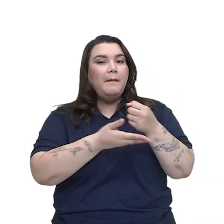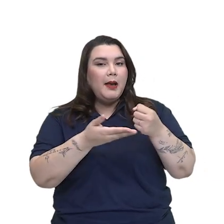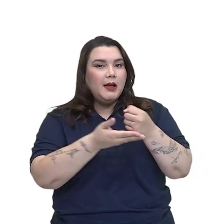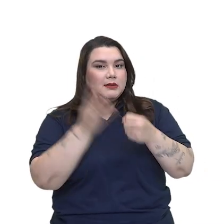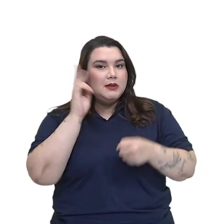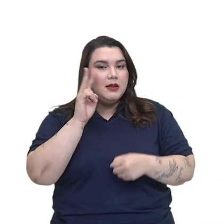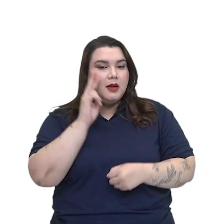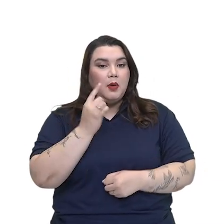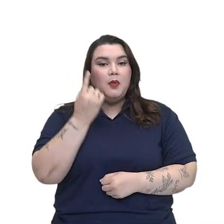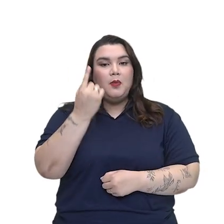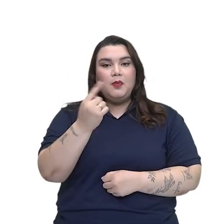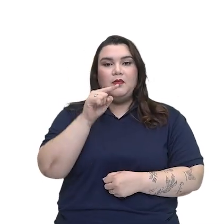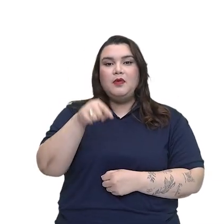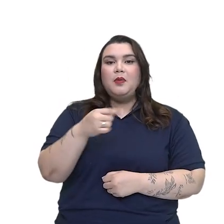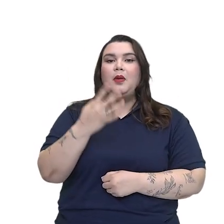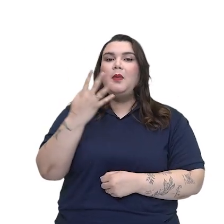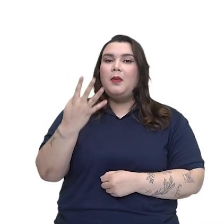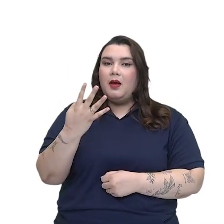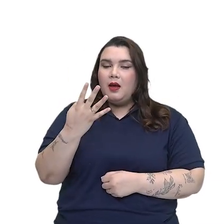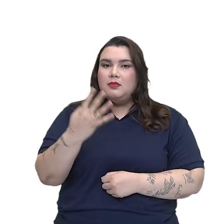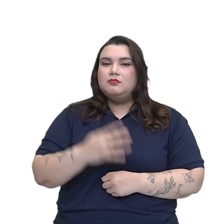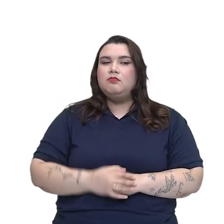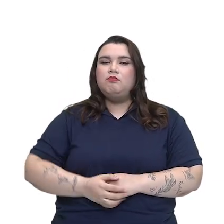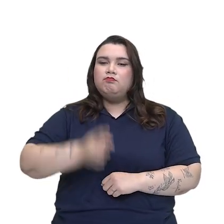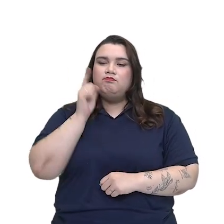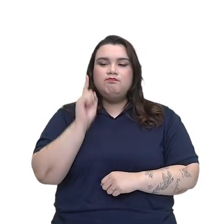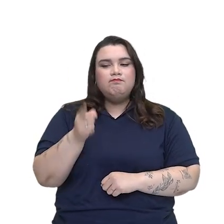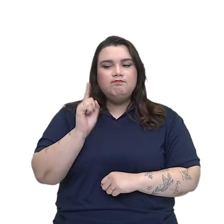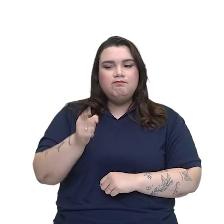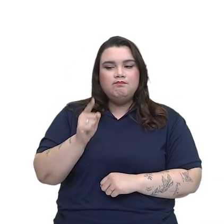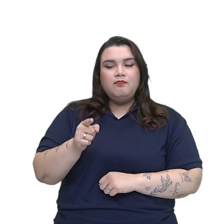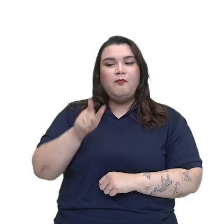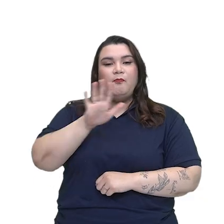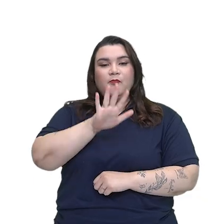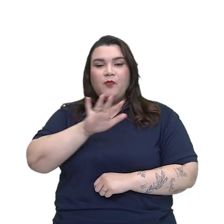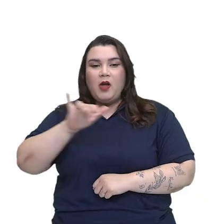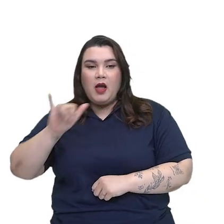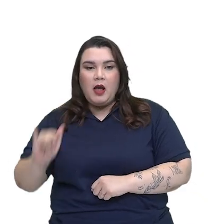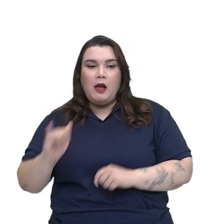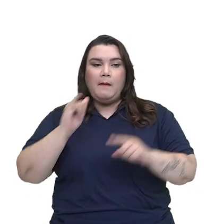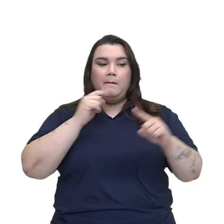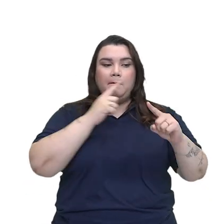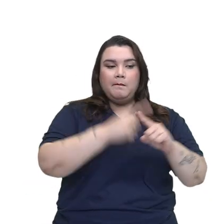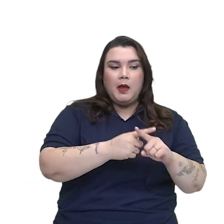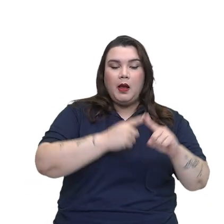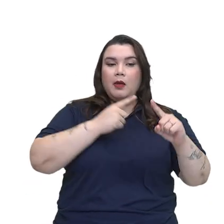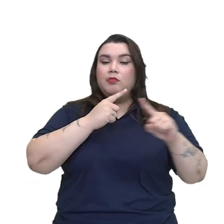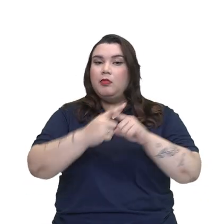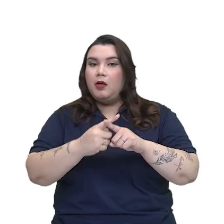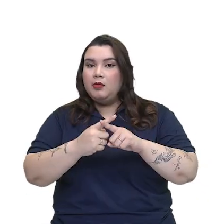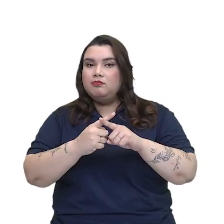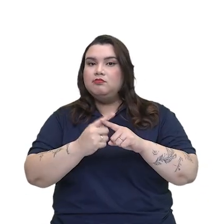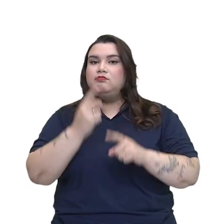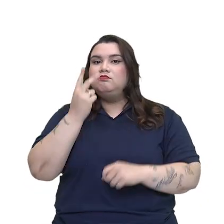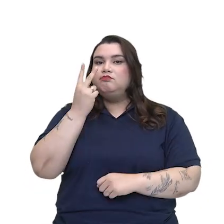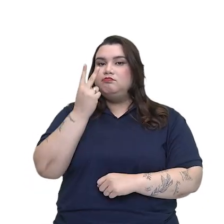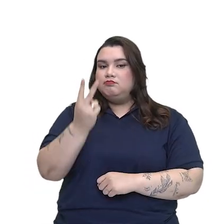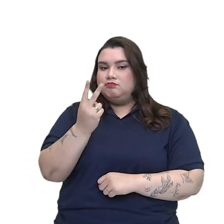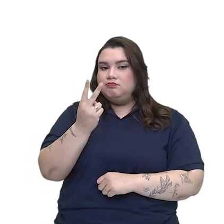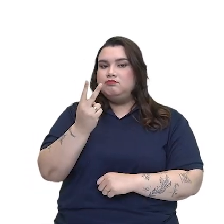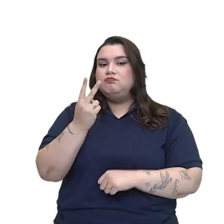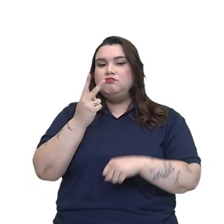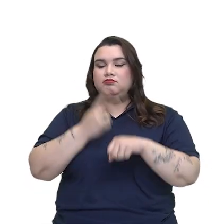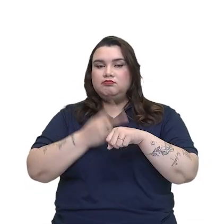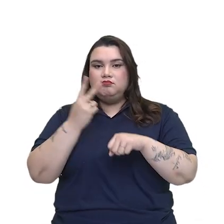base? 1,4. Aí ele vai dizer, você vai ser multiplicada por você mesma pela